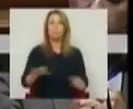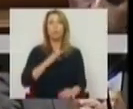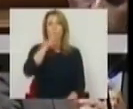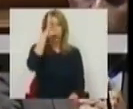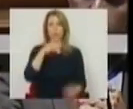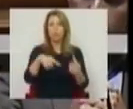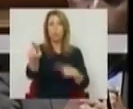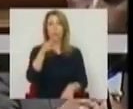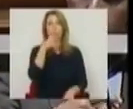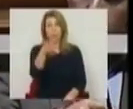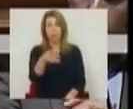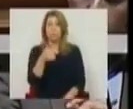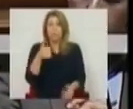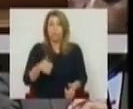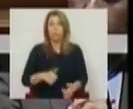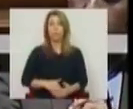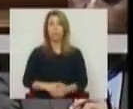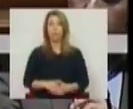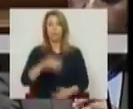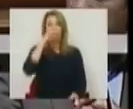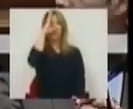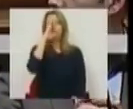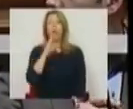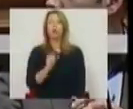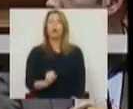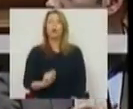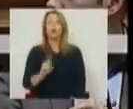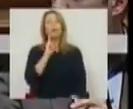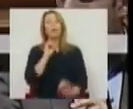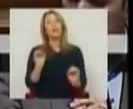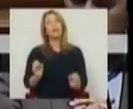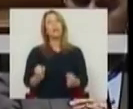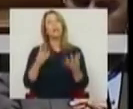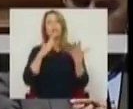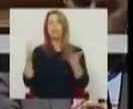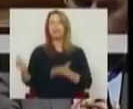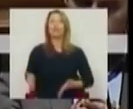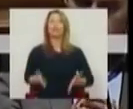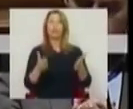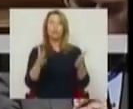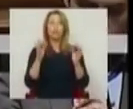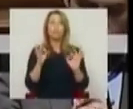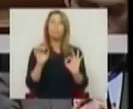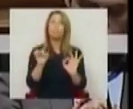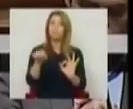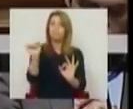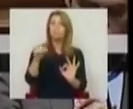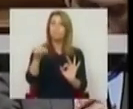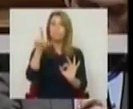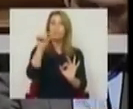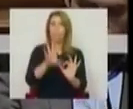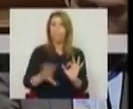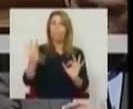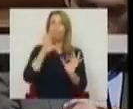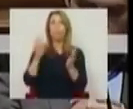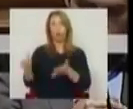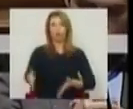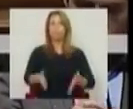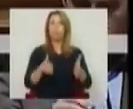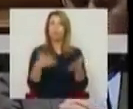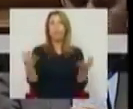o Senhor Ministro disse, e bem, que o Governo tomou uma iniciativa estratégica, essa sim também natureza estratégica,